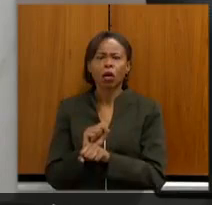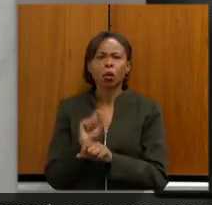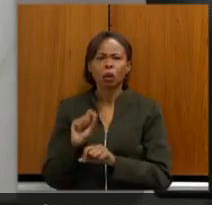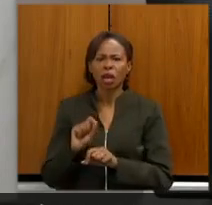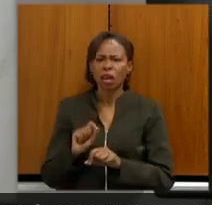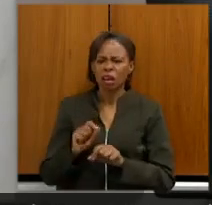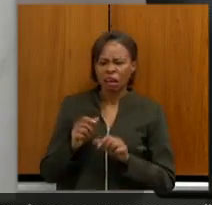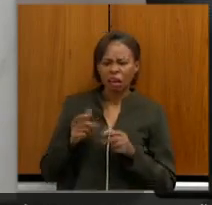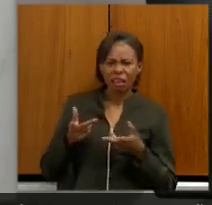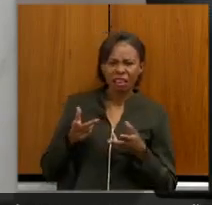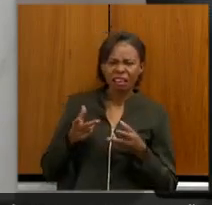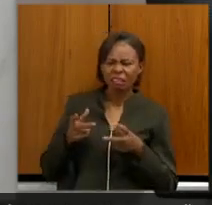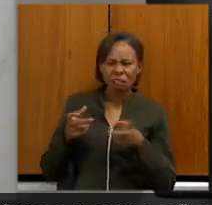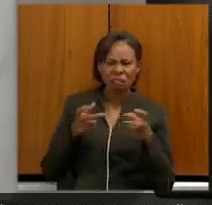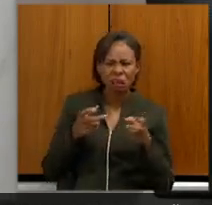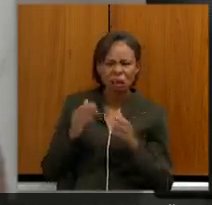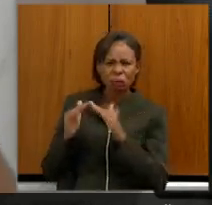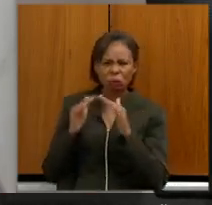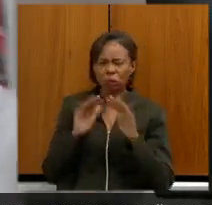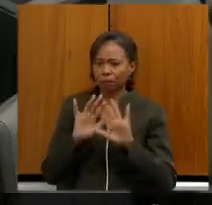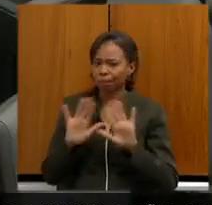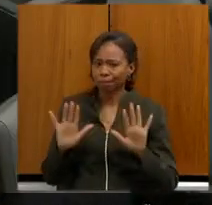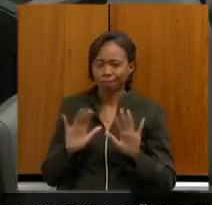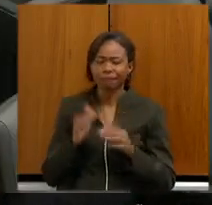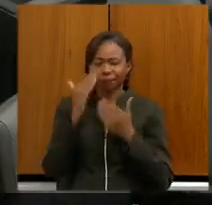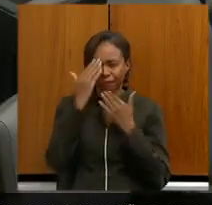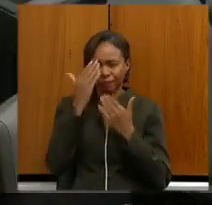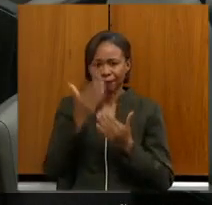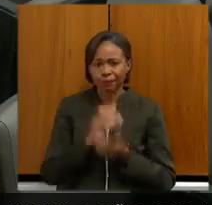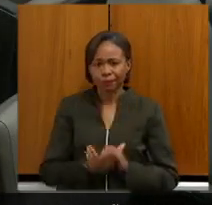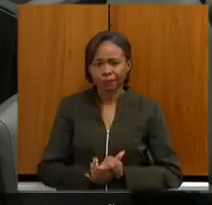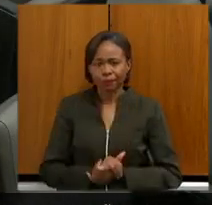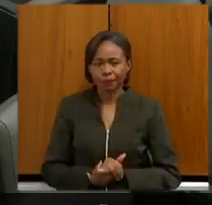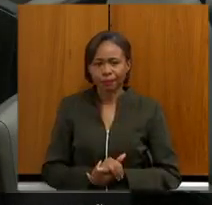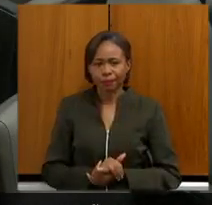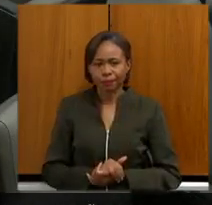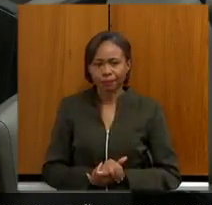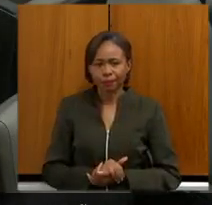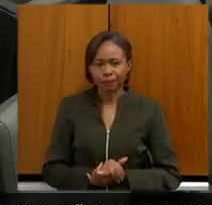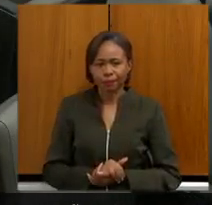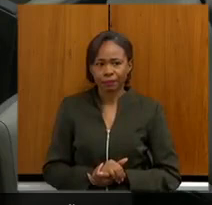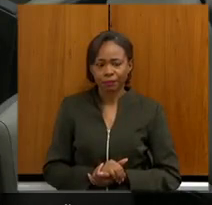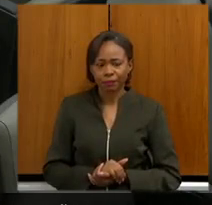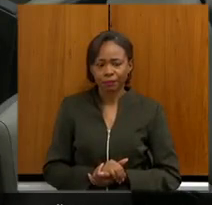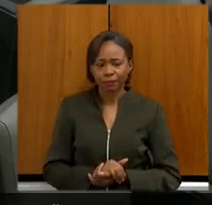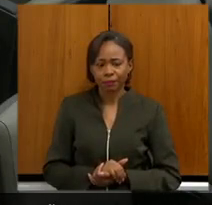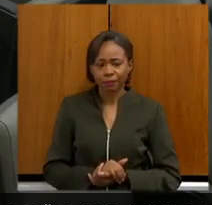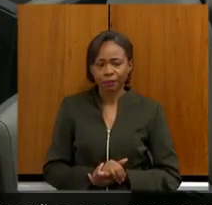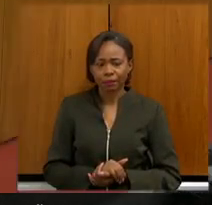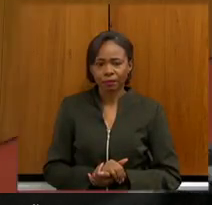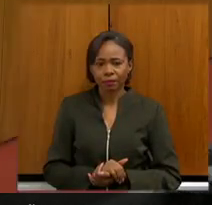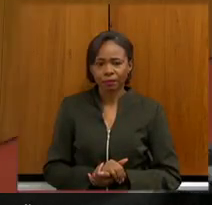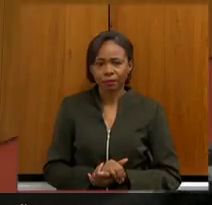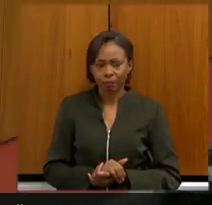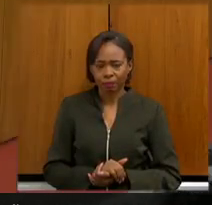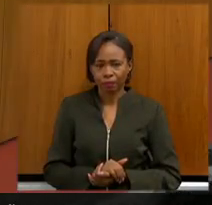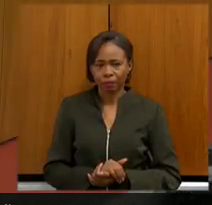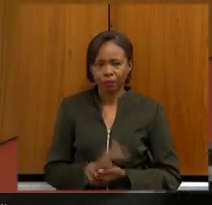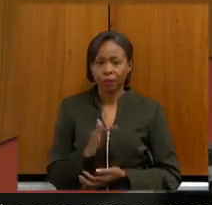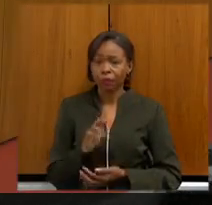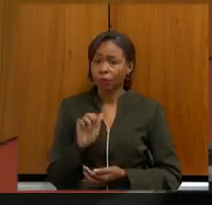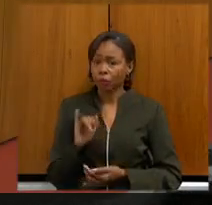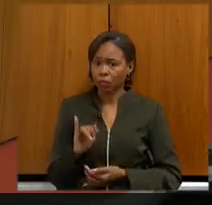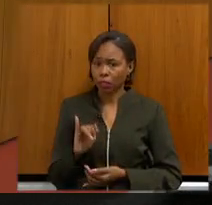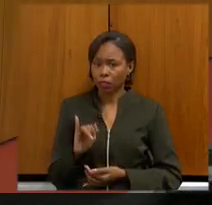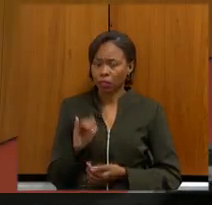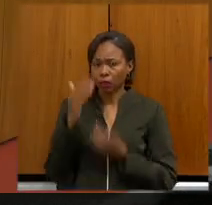especulação Imobiliária e todos obrigado a bom obrigada Frei